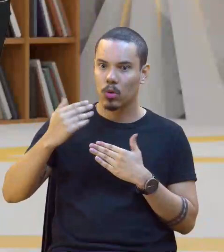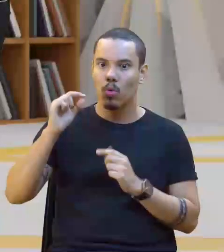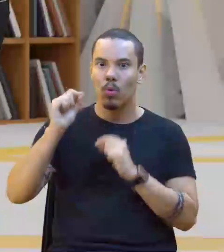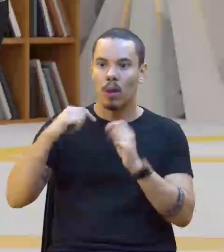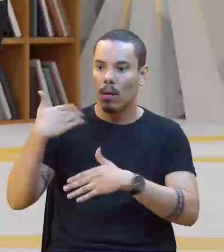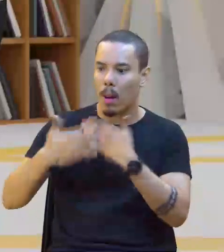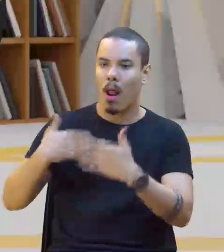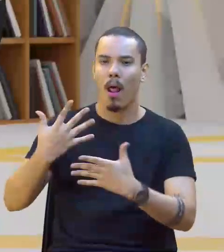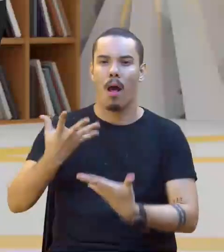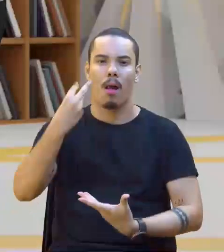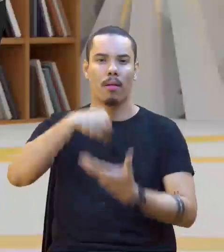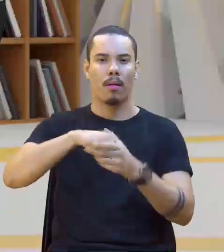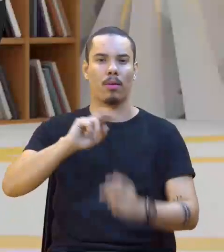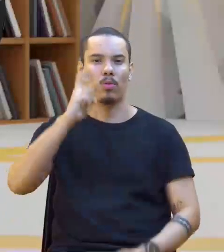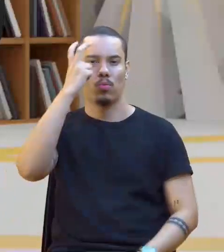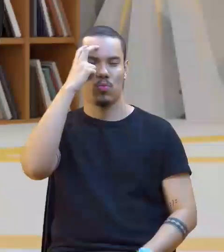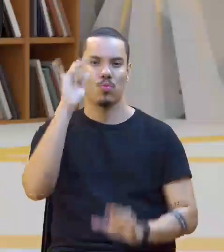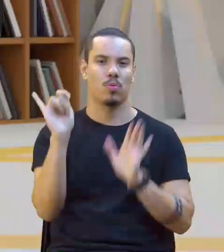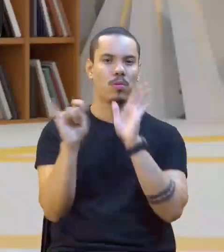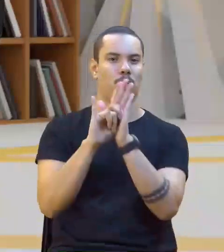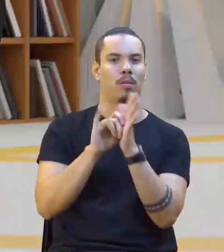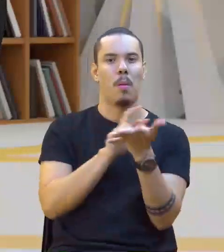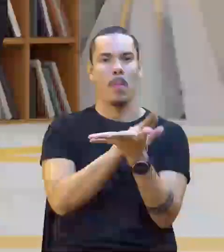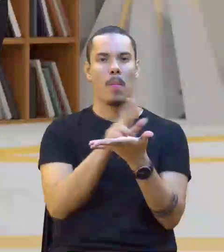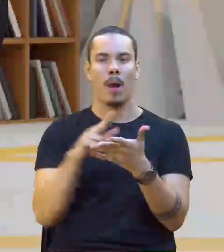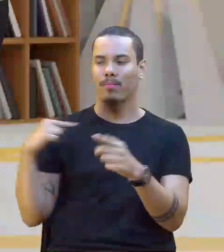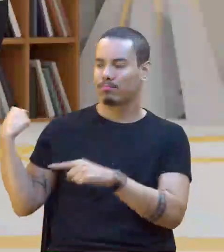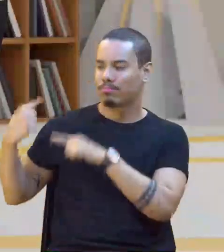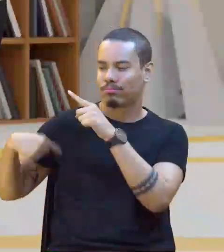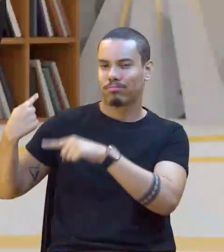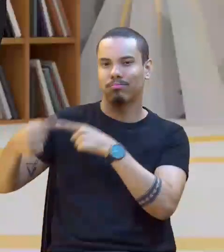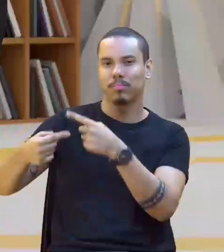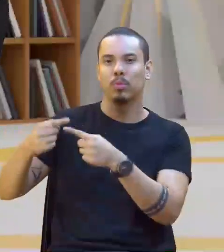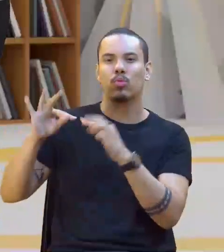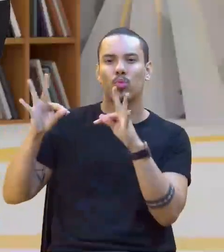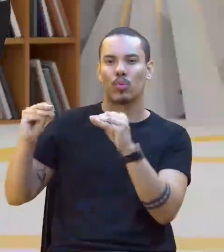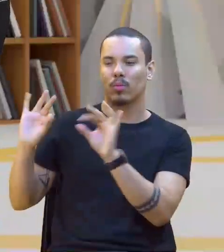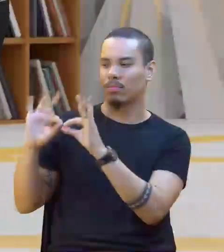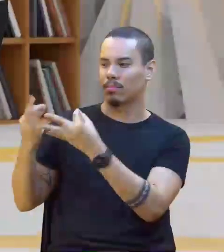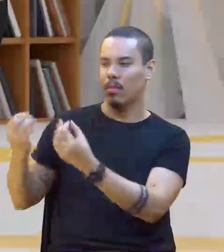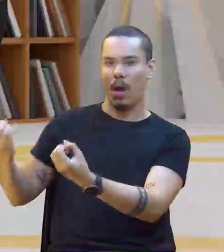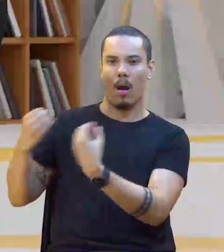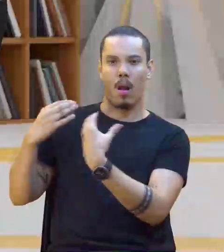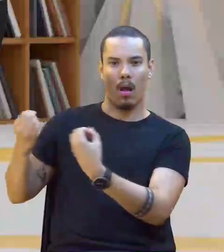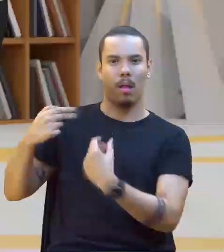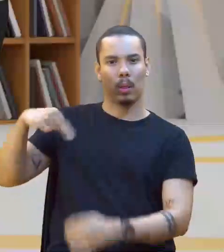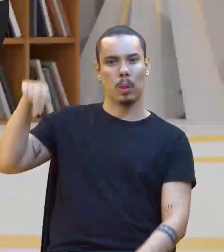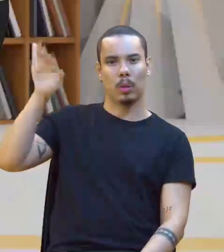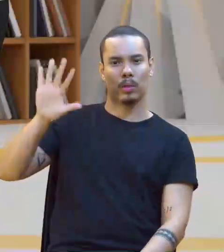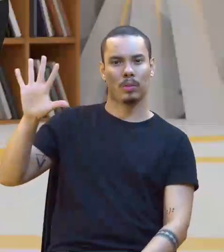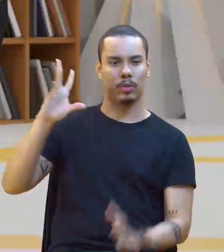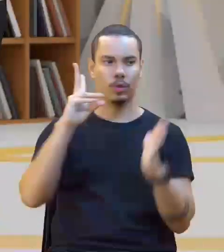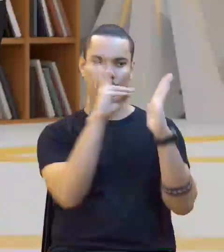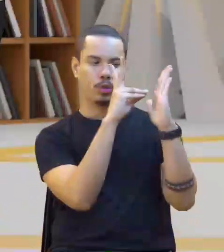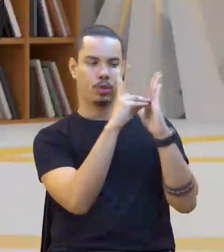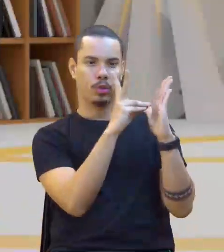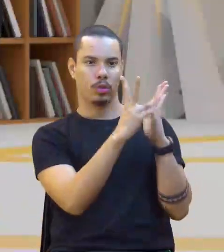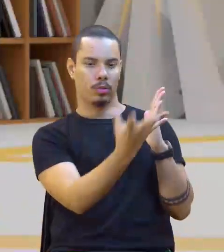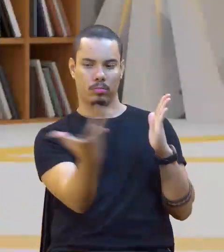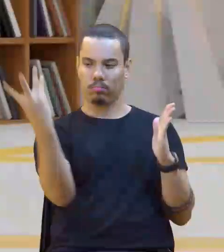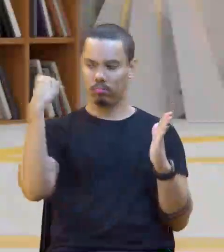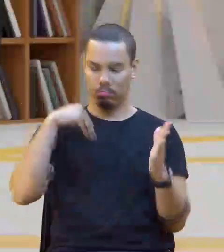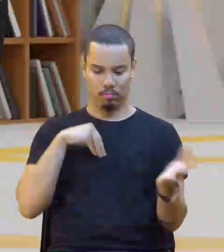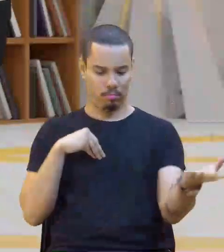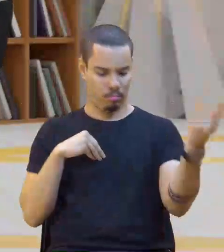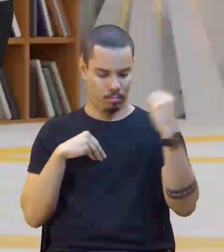ligada à minha construção ali dos meus ancestrais, dos meus avós, que eram nordestinos, que eram indígenas. Então, tá toda